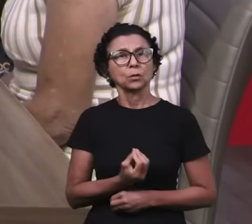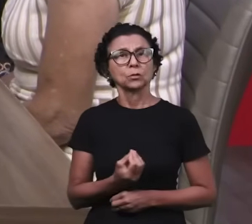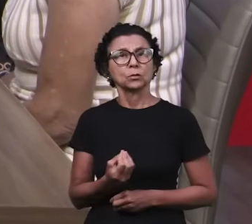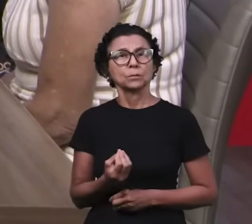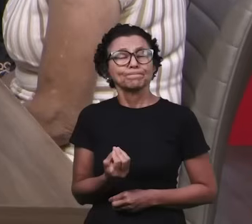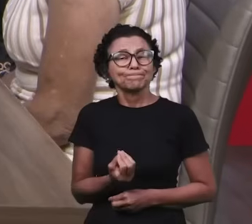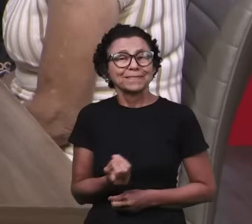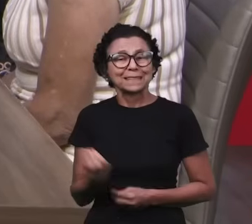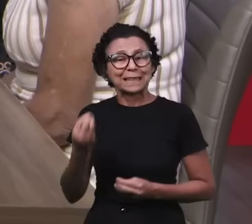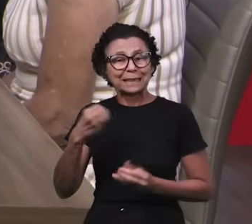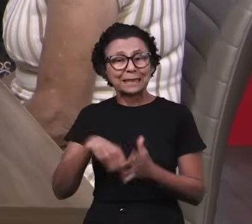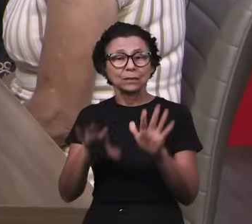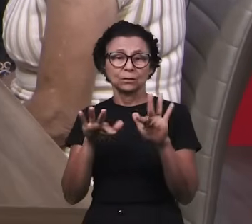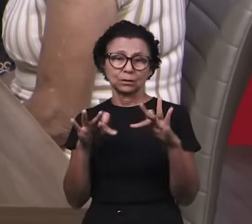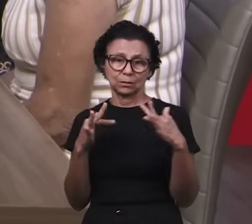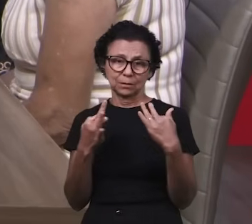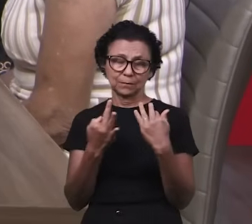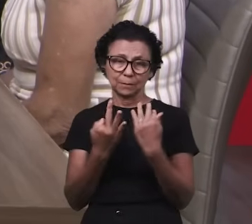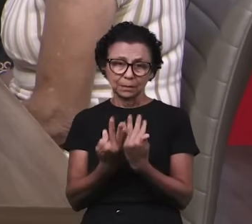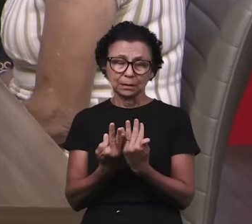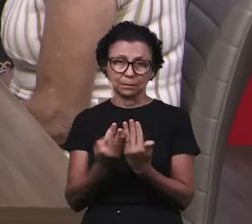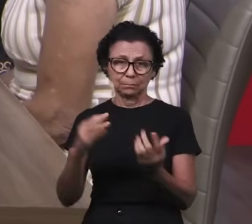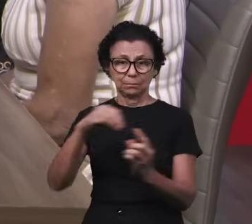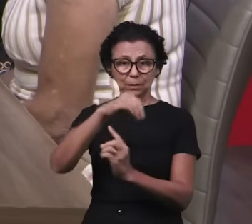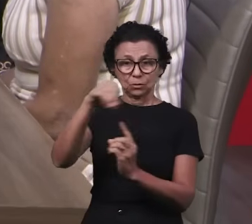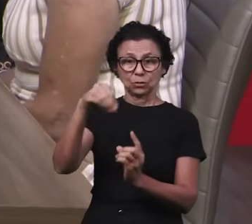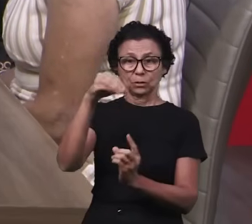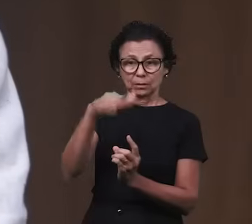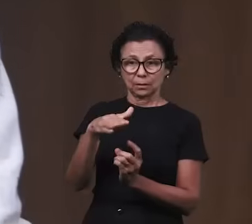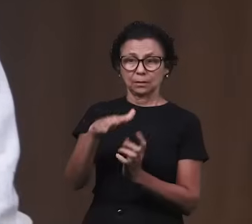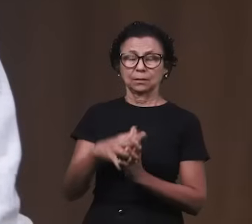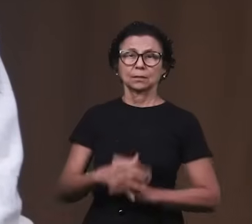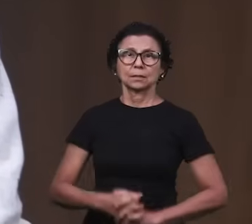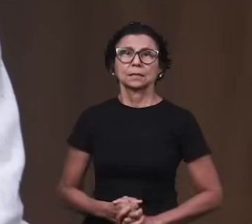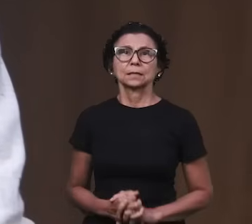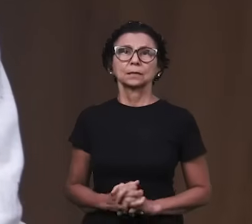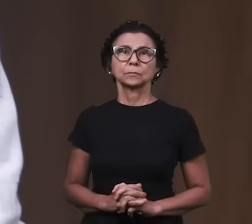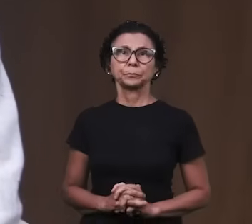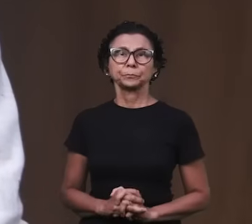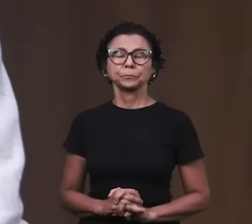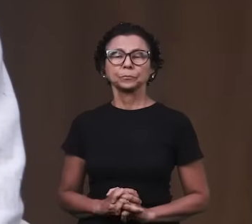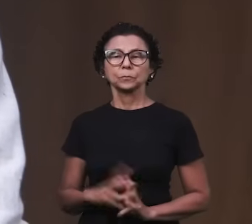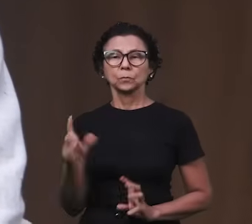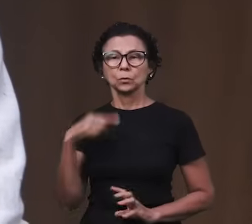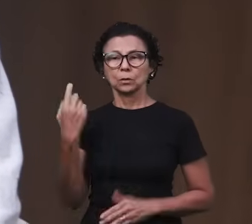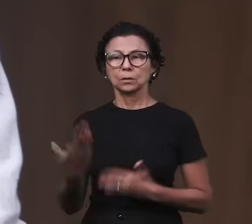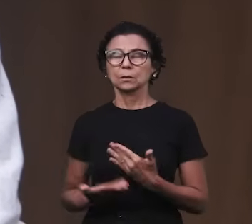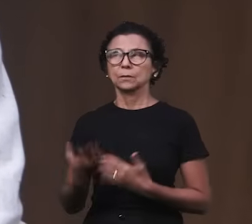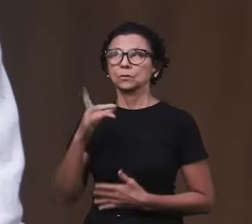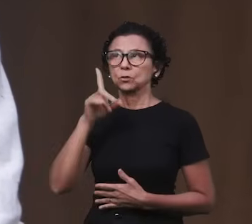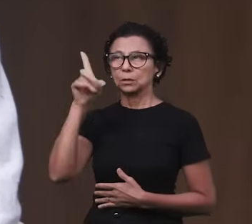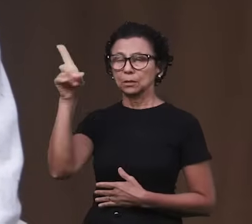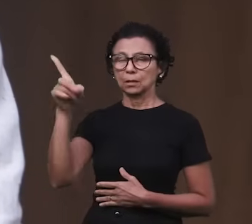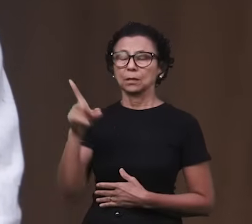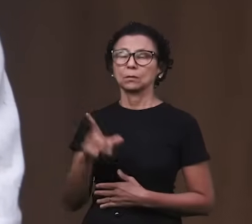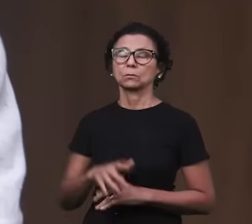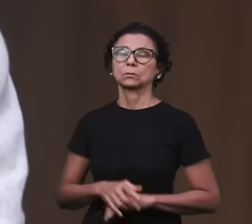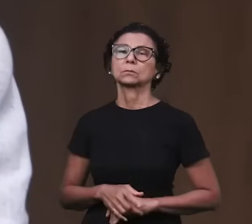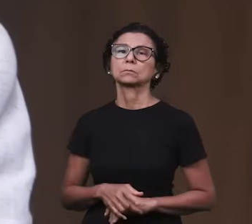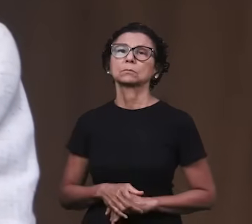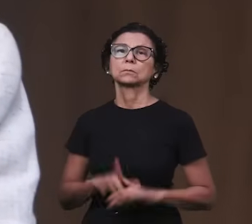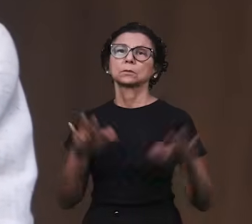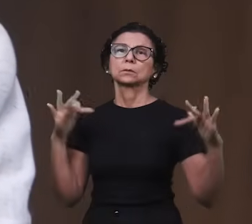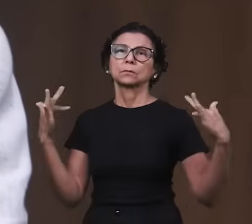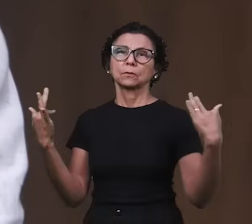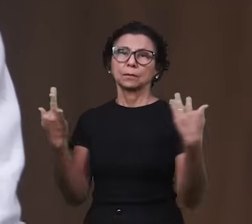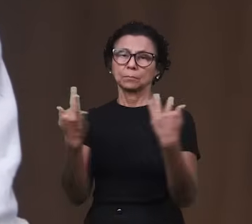dizer, a nossa família, que somos servos de Deus, a Bíblia, a palavra de Deus é